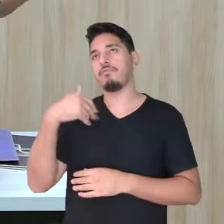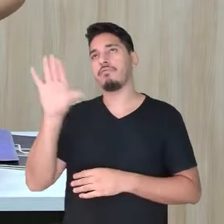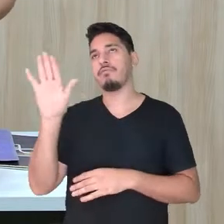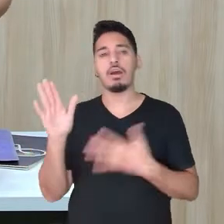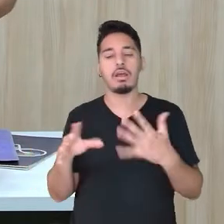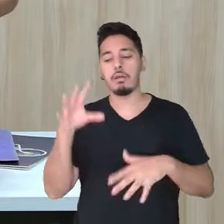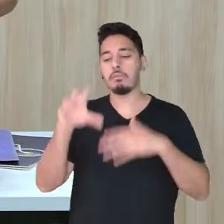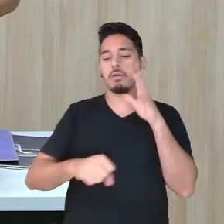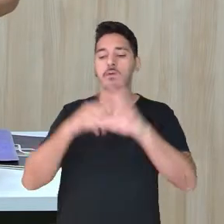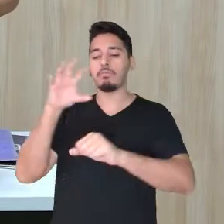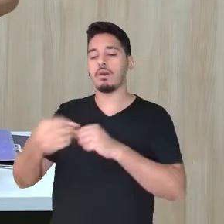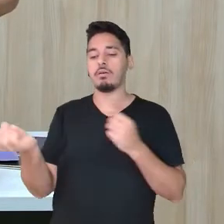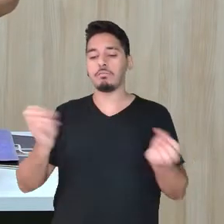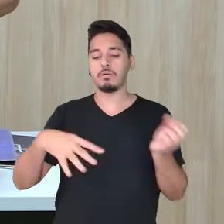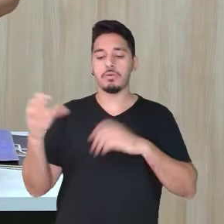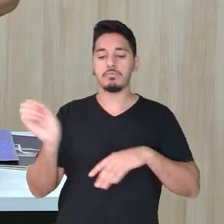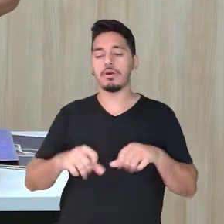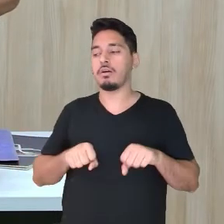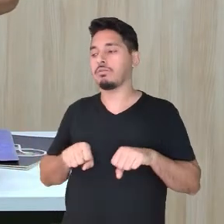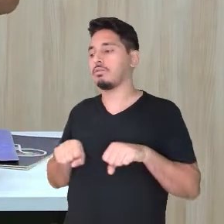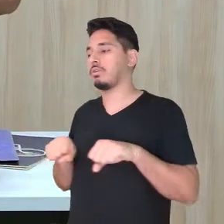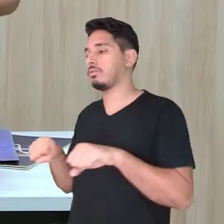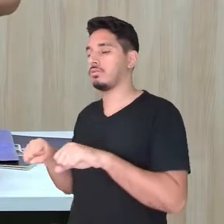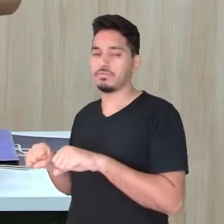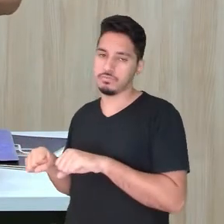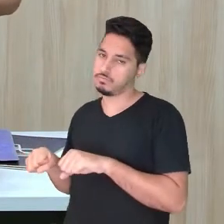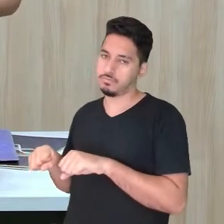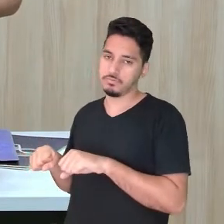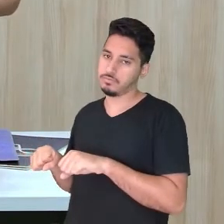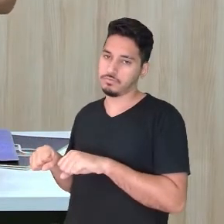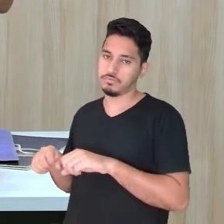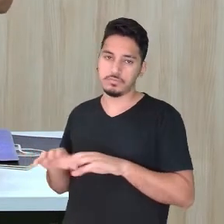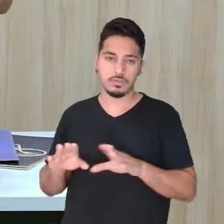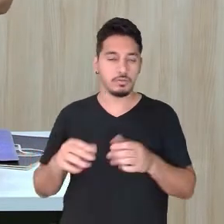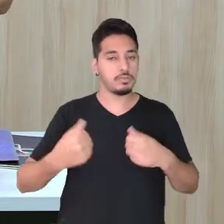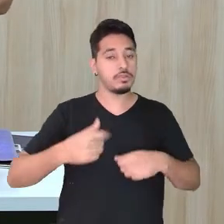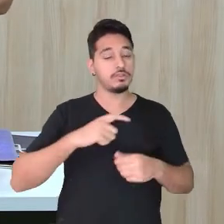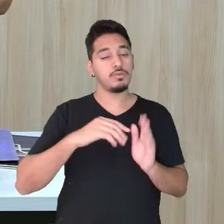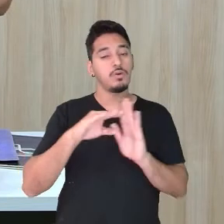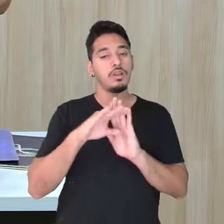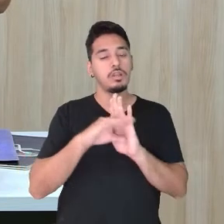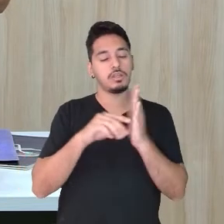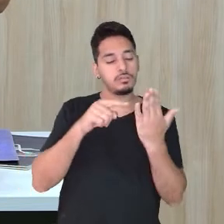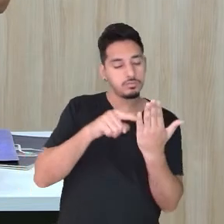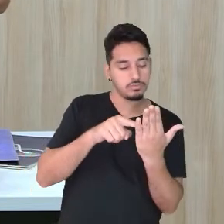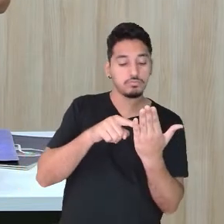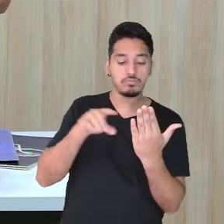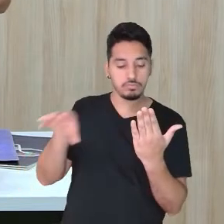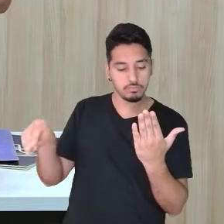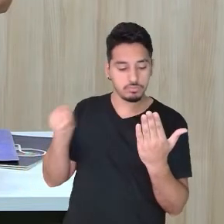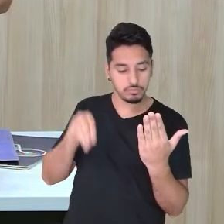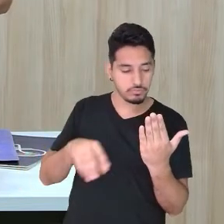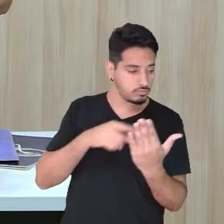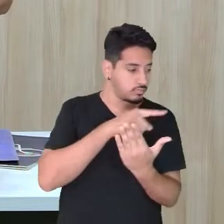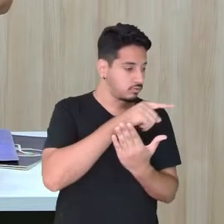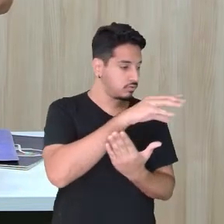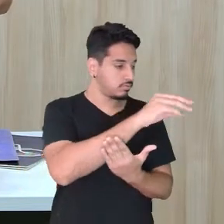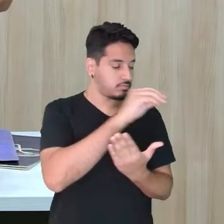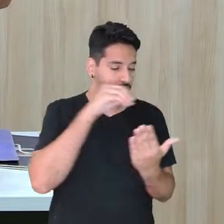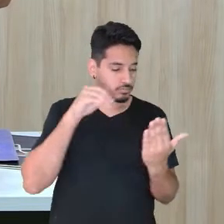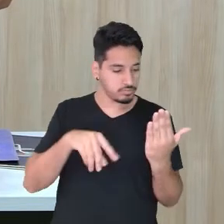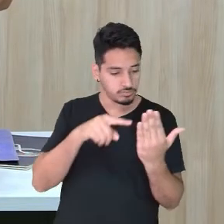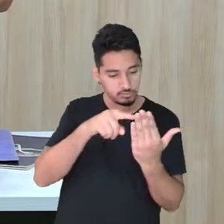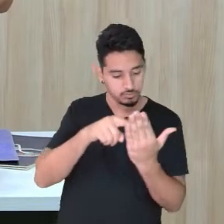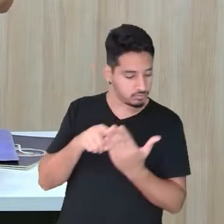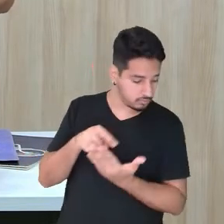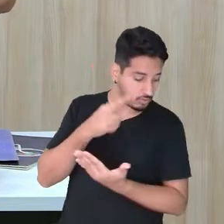supermercado e pega tudo que vê pela frente, que precisa estar dentro de uma lista, dentro de uma organização, o que